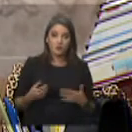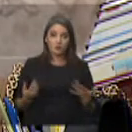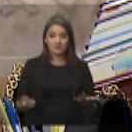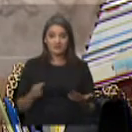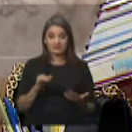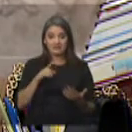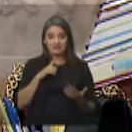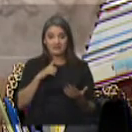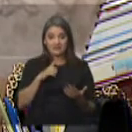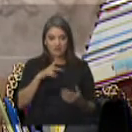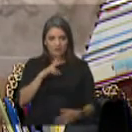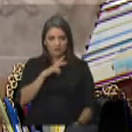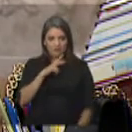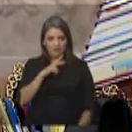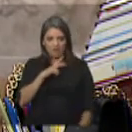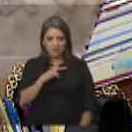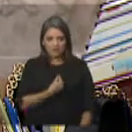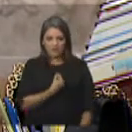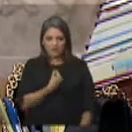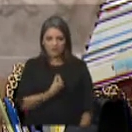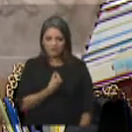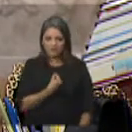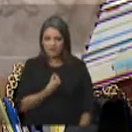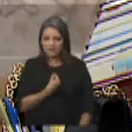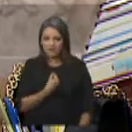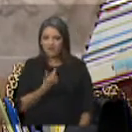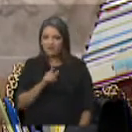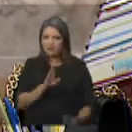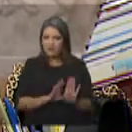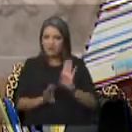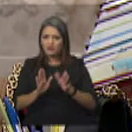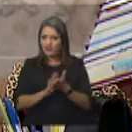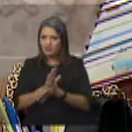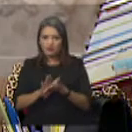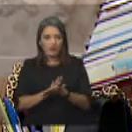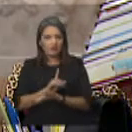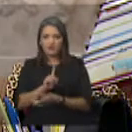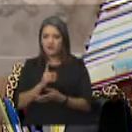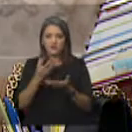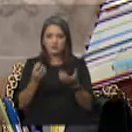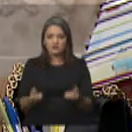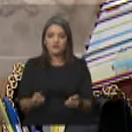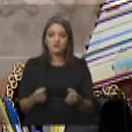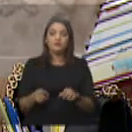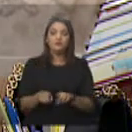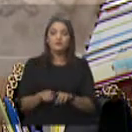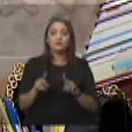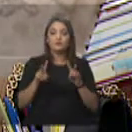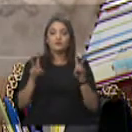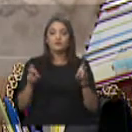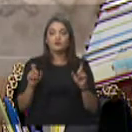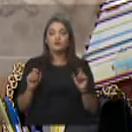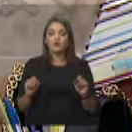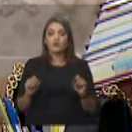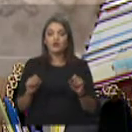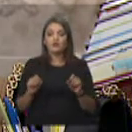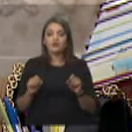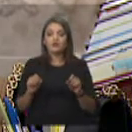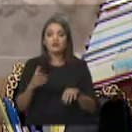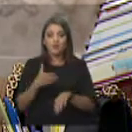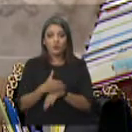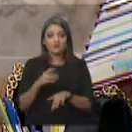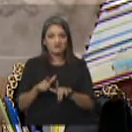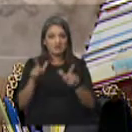de dados pessoais desacompanhados de devidas cautelas, e mesmo em relação àqueles de amplo acesso que